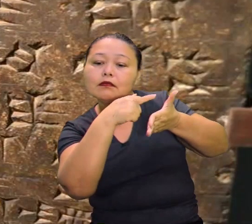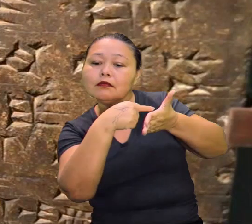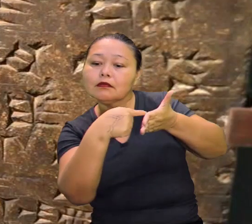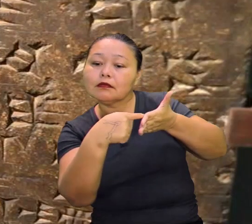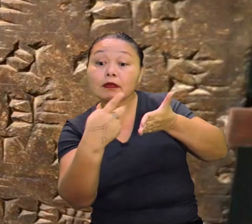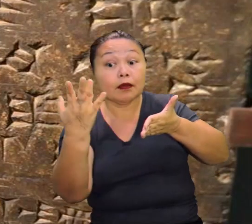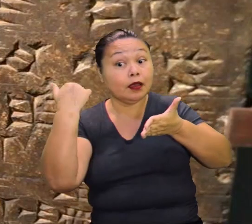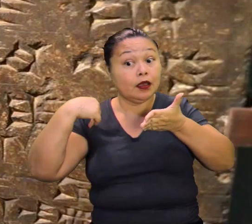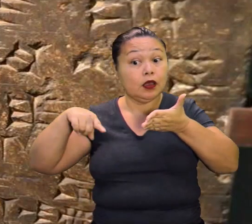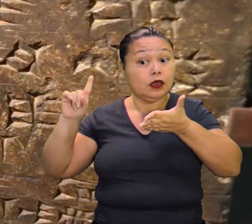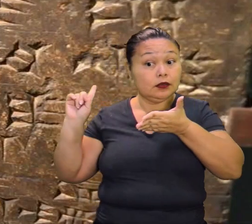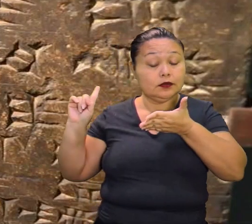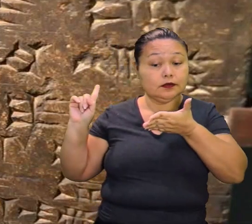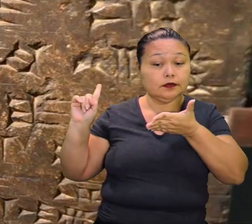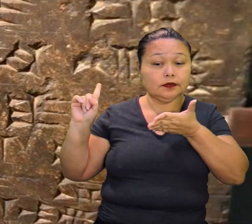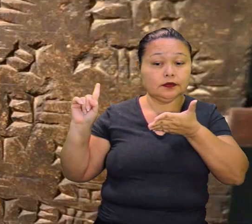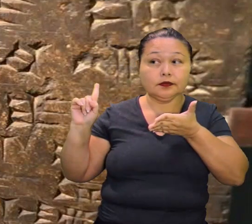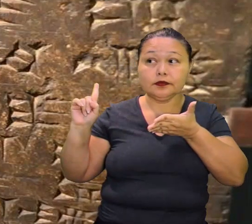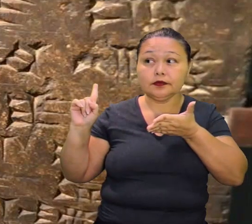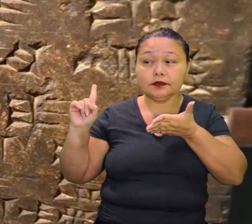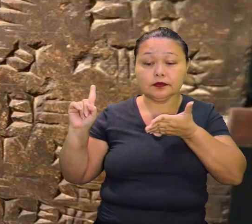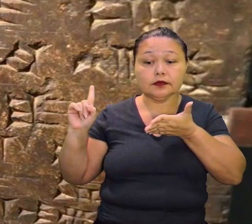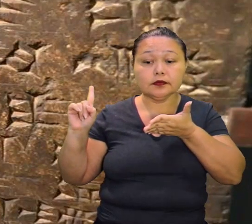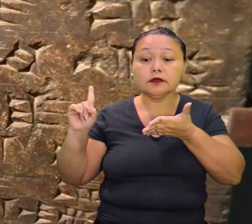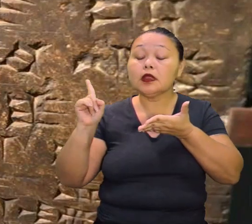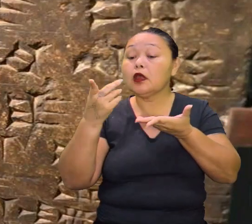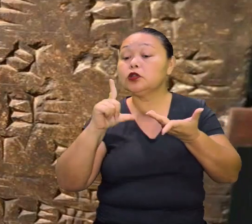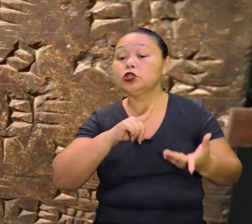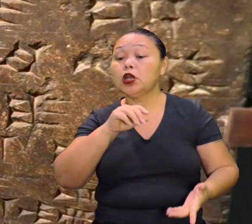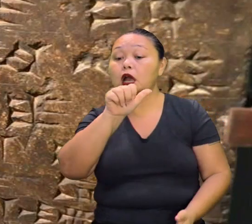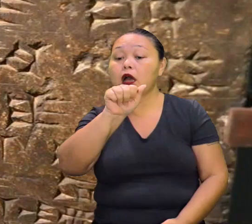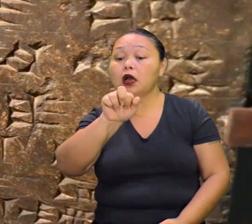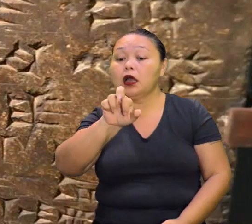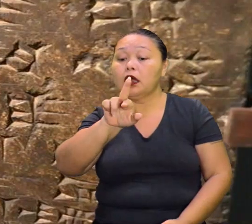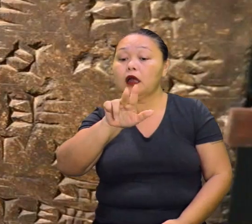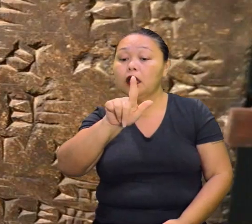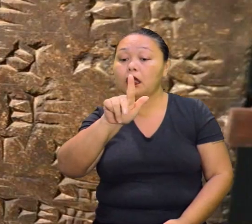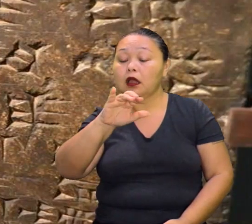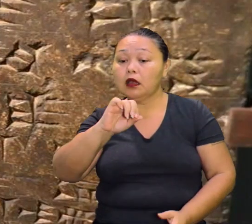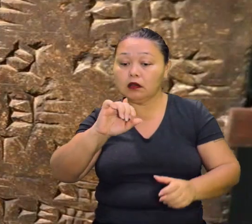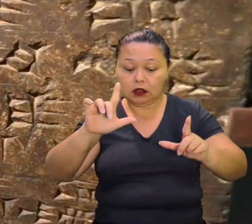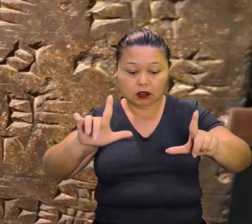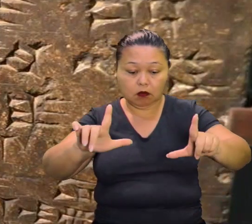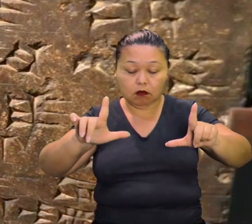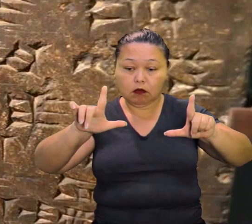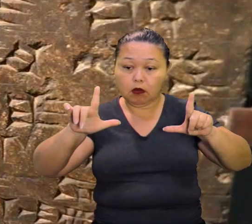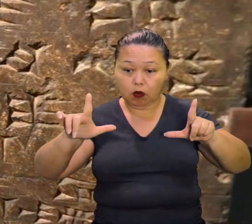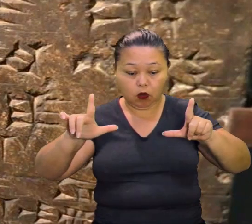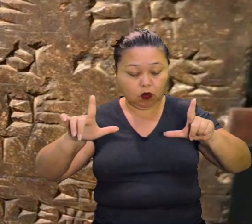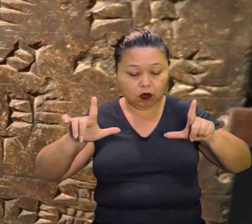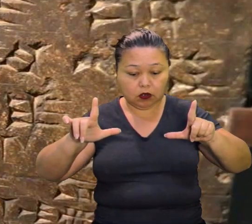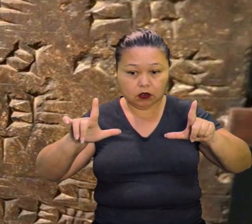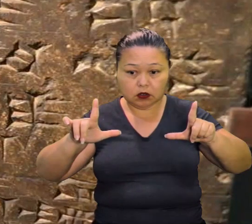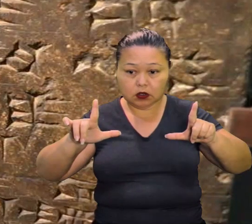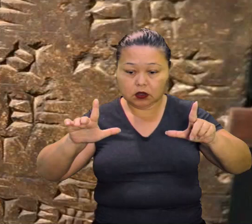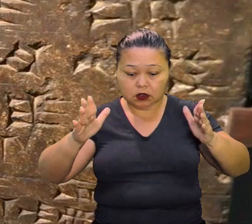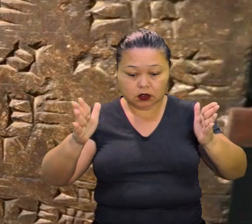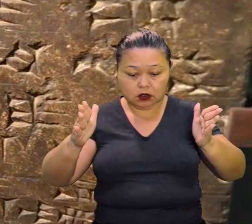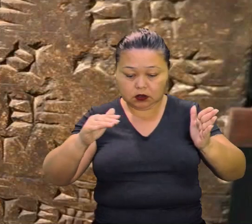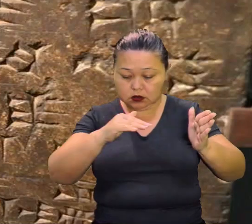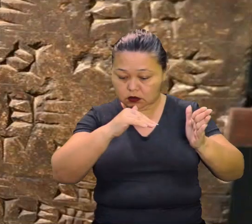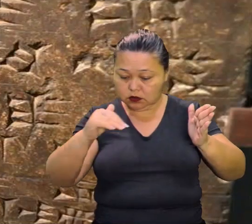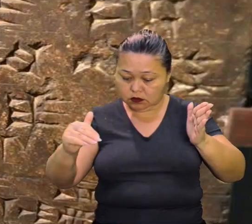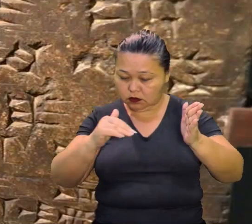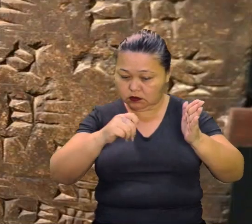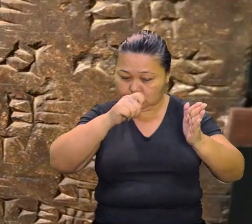aí, antigamente, você tinha essa argila, que fazia um bloco, existia a linha,